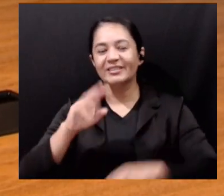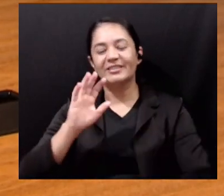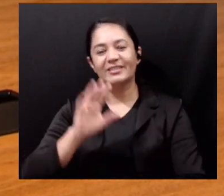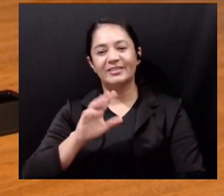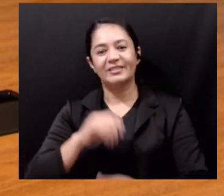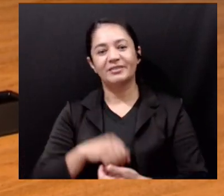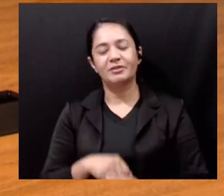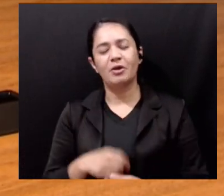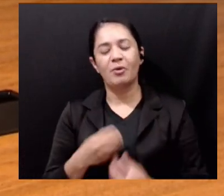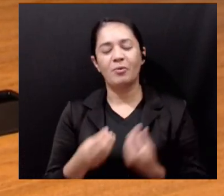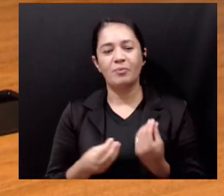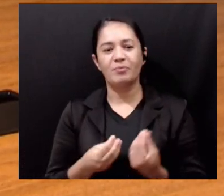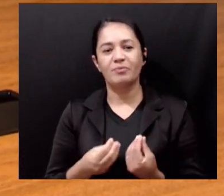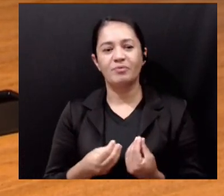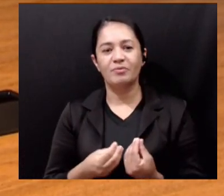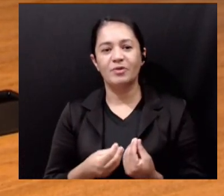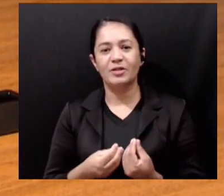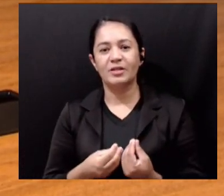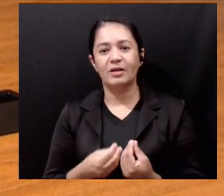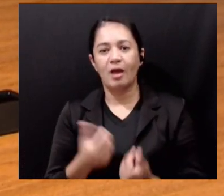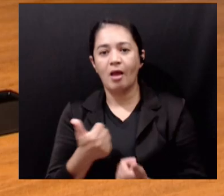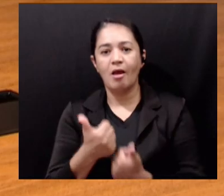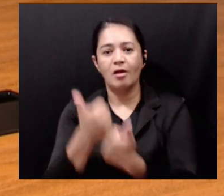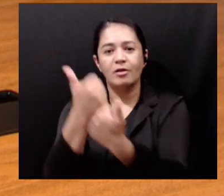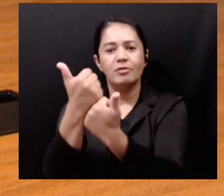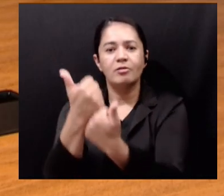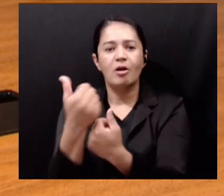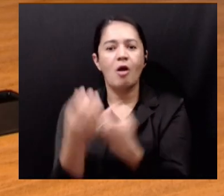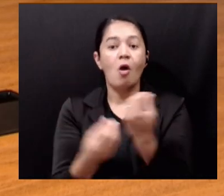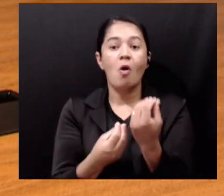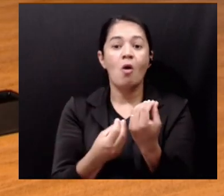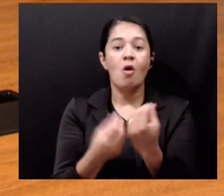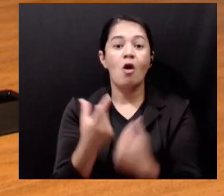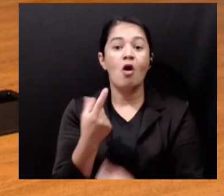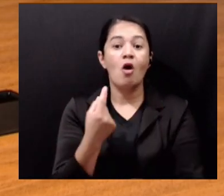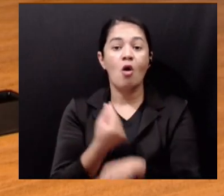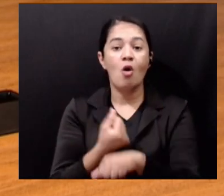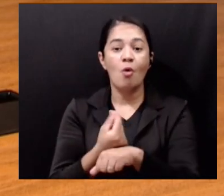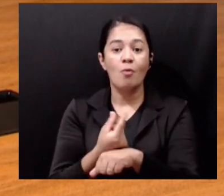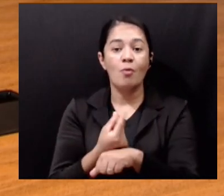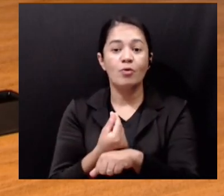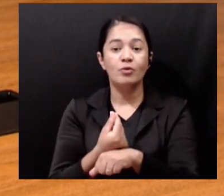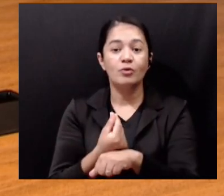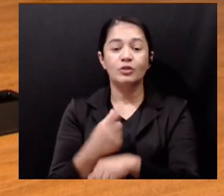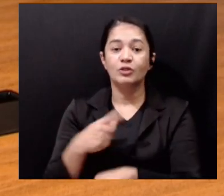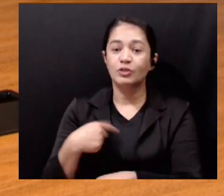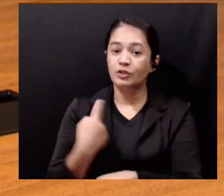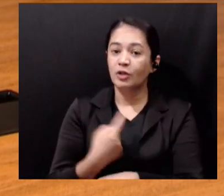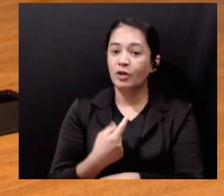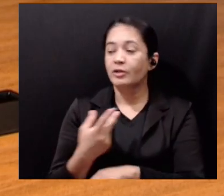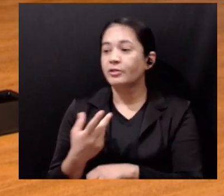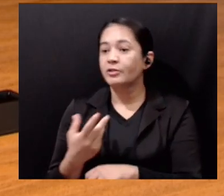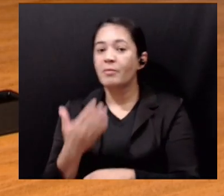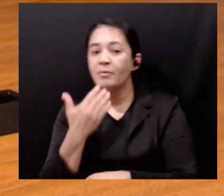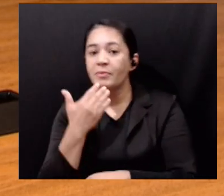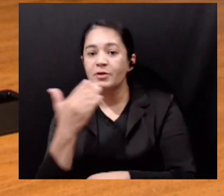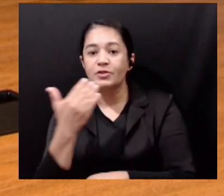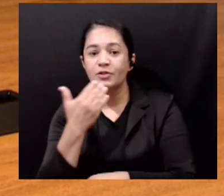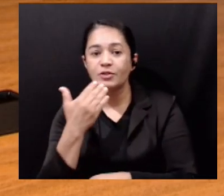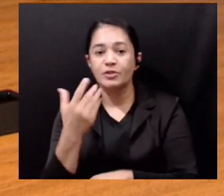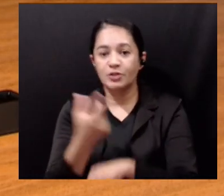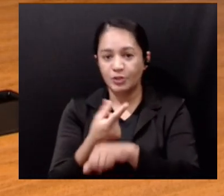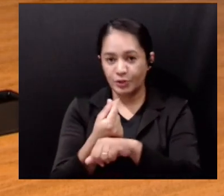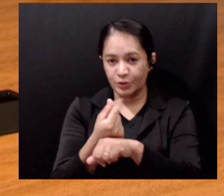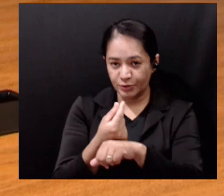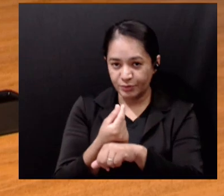É patrocínio? Como que vocês vão para lá? Então, nós estamos em busca de patrocínios. A NASA, ela dá um convite pra